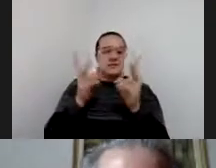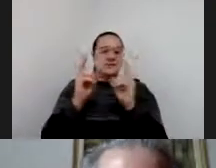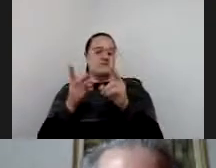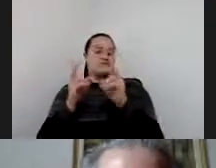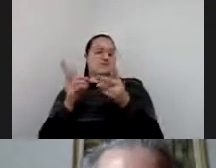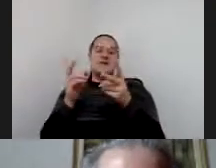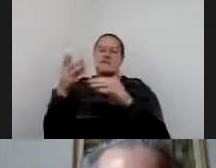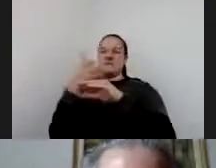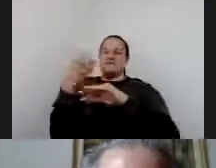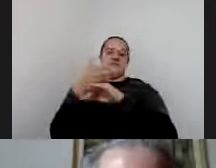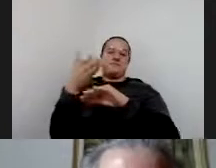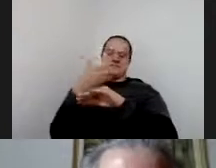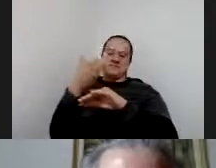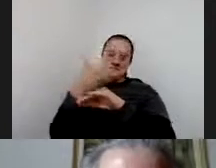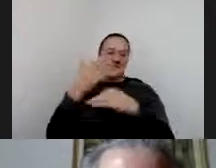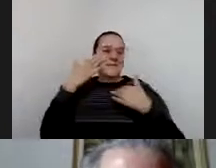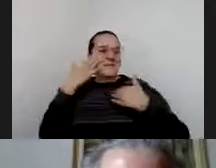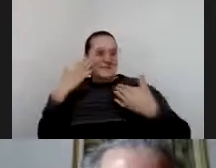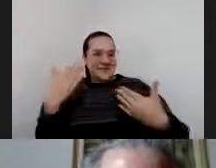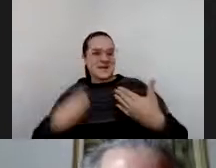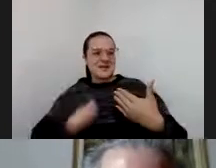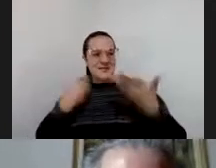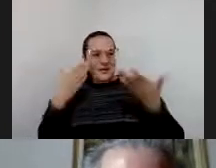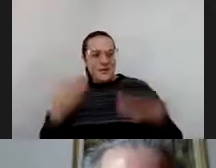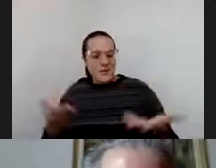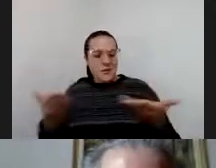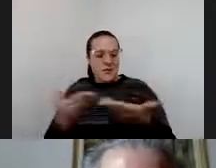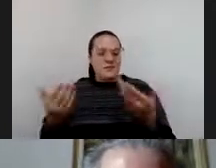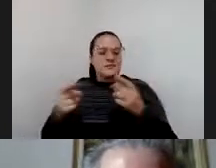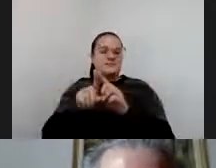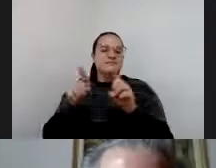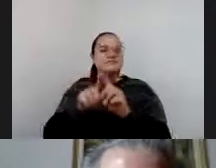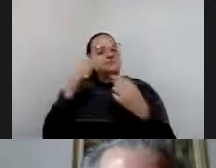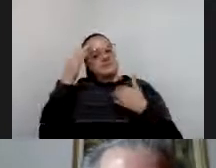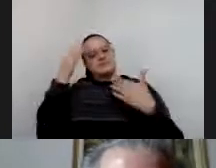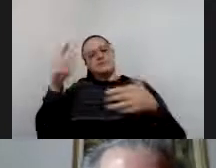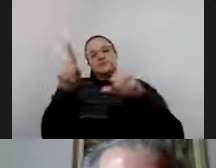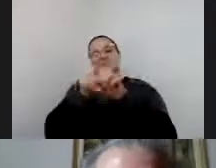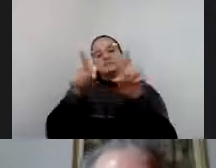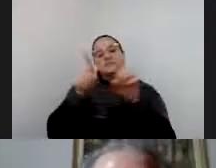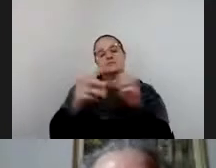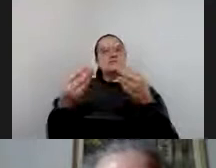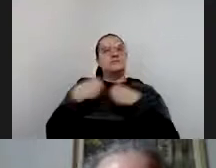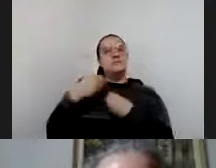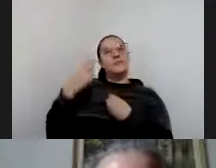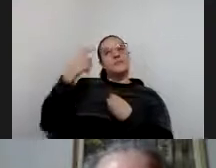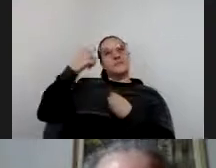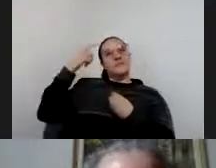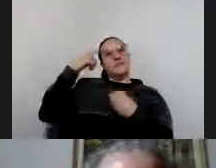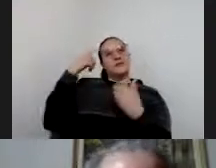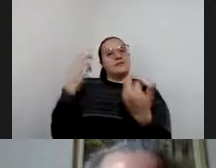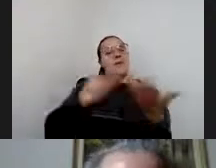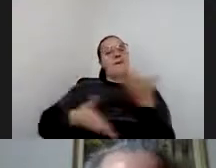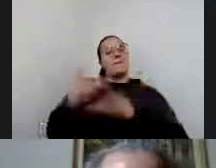passadinha, enfim, está sempre presente. Obrigada por estar aqui também com a gente e por trazer aí suas reflexões também. Muito